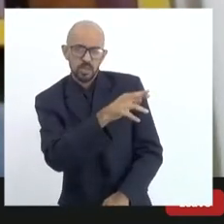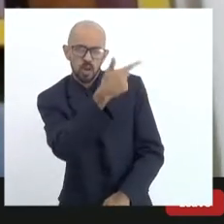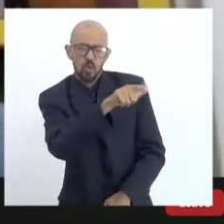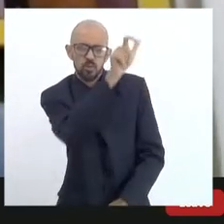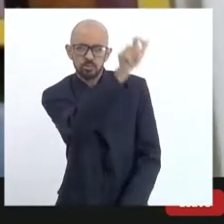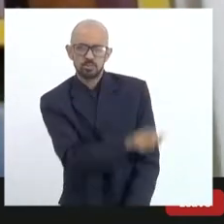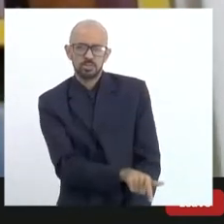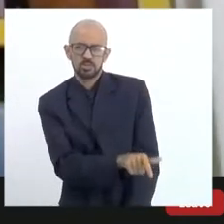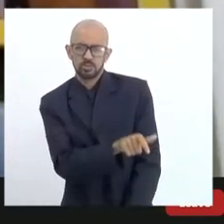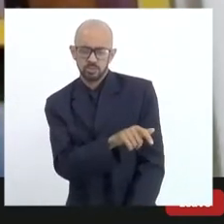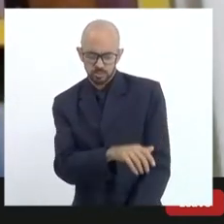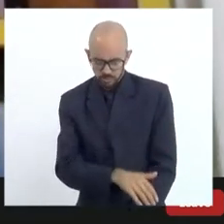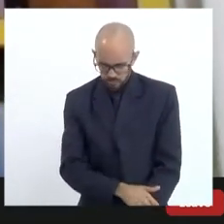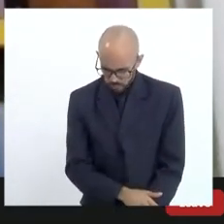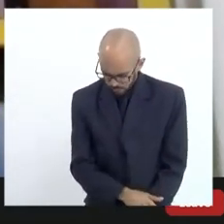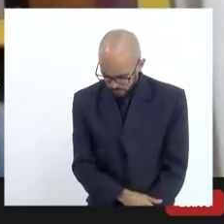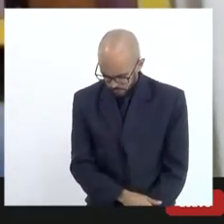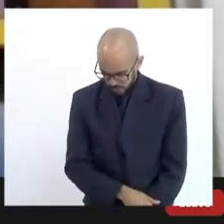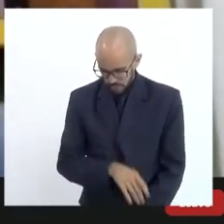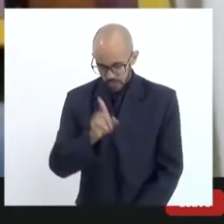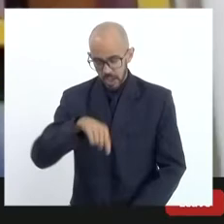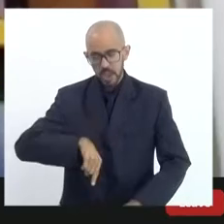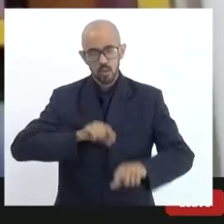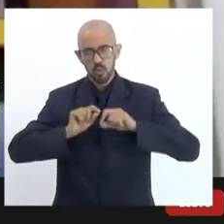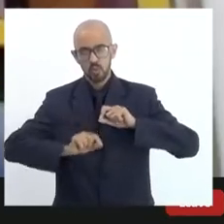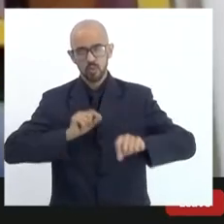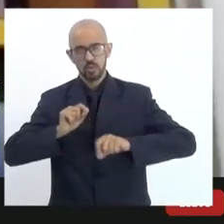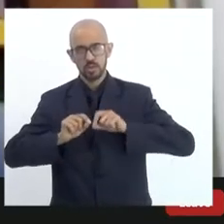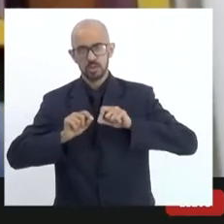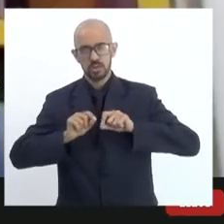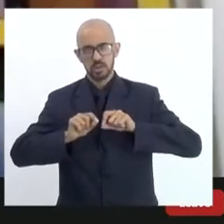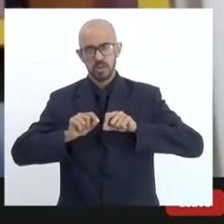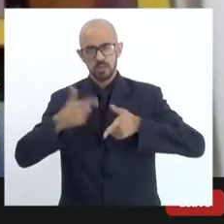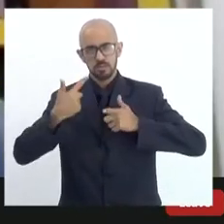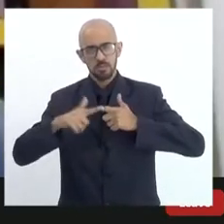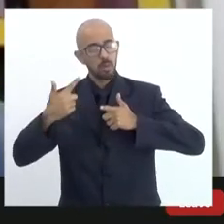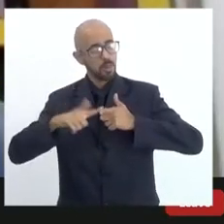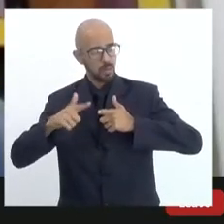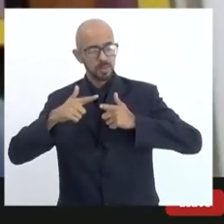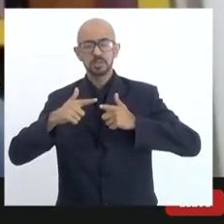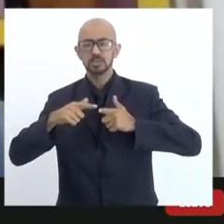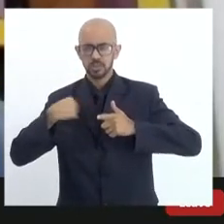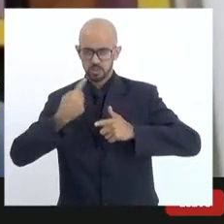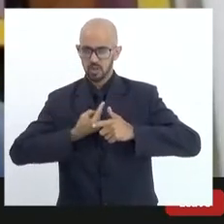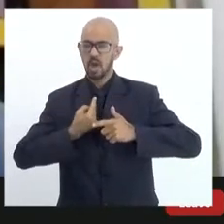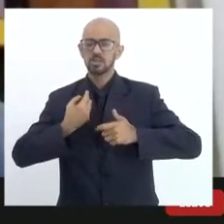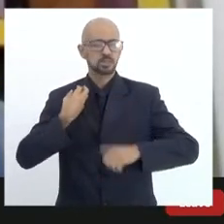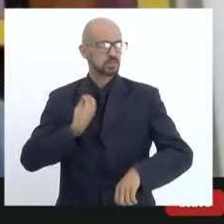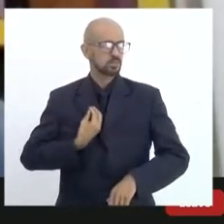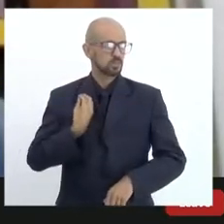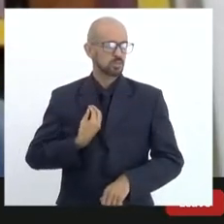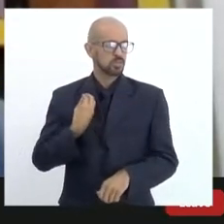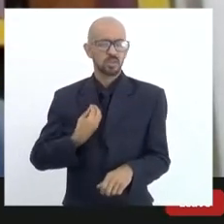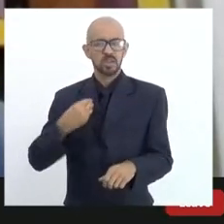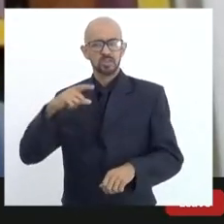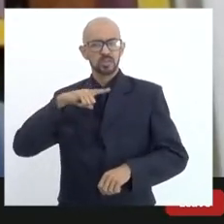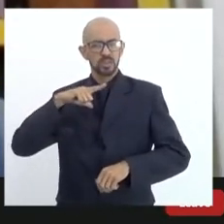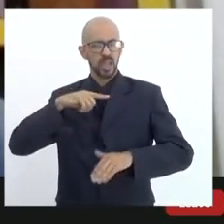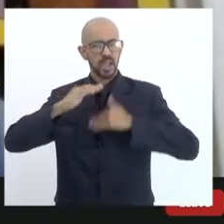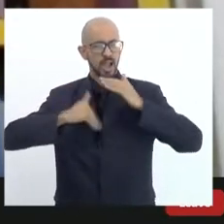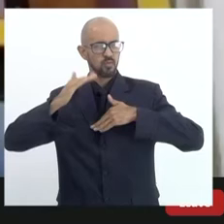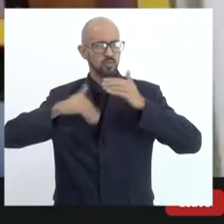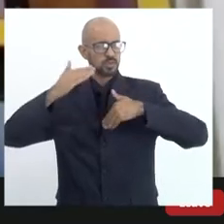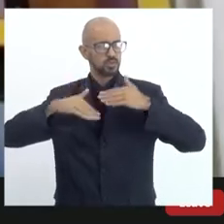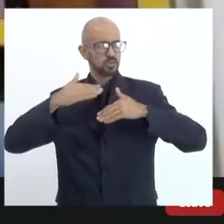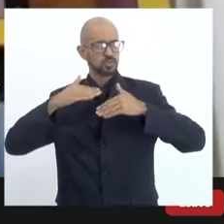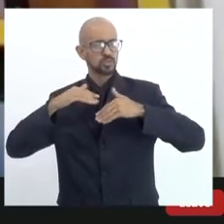outro. Então, são questões muito graves que nós estamos vindo, tem avanços. Eu volto